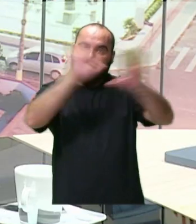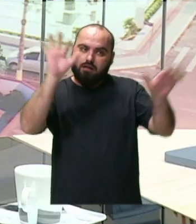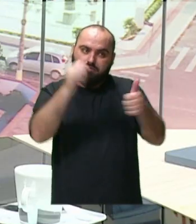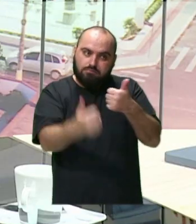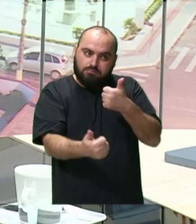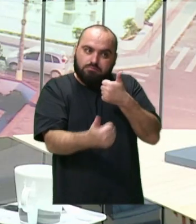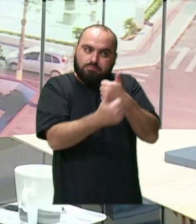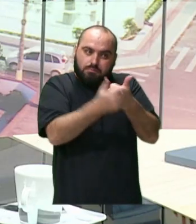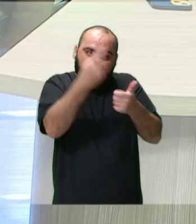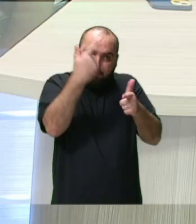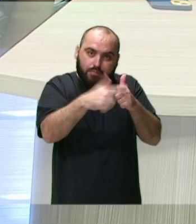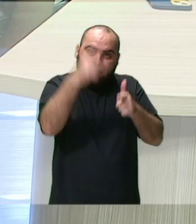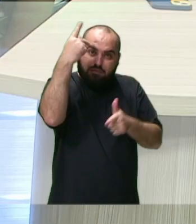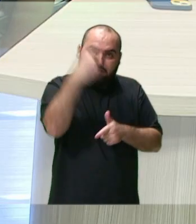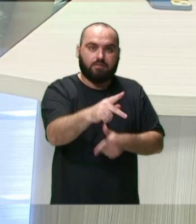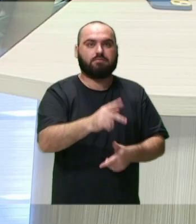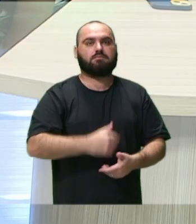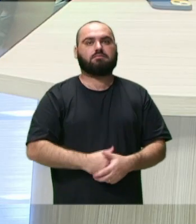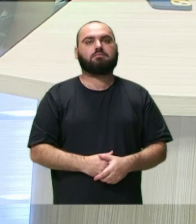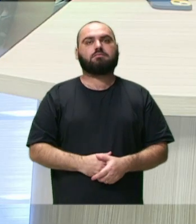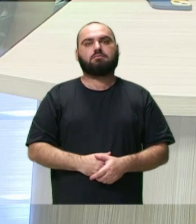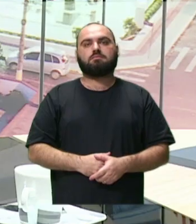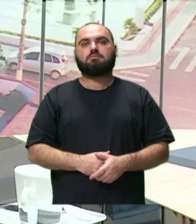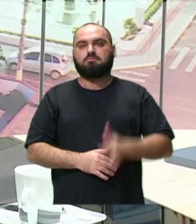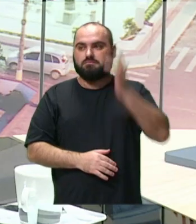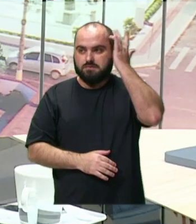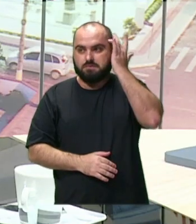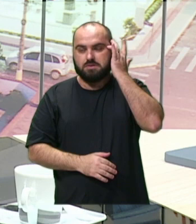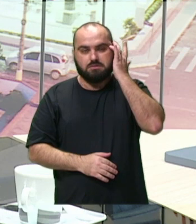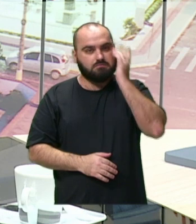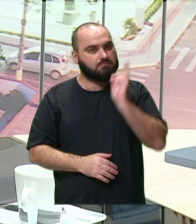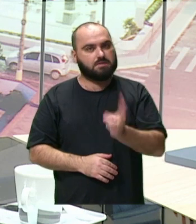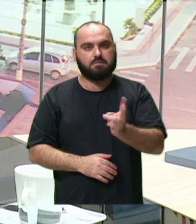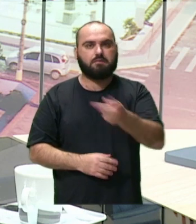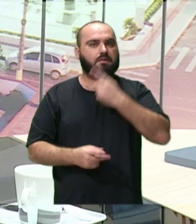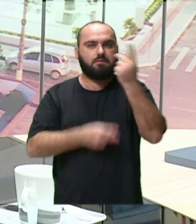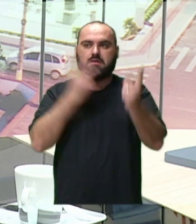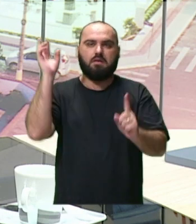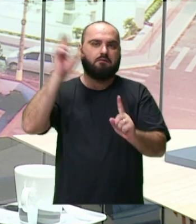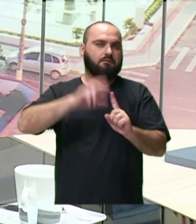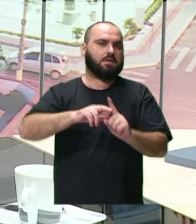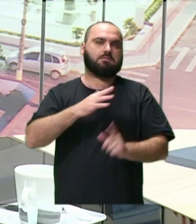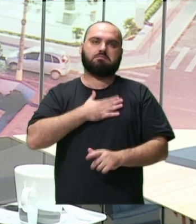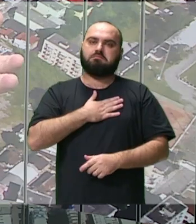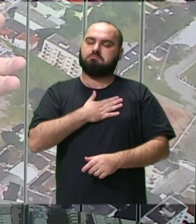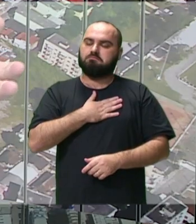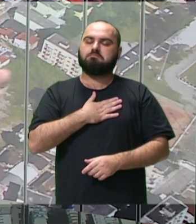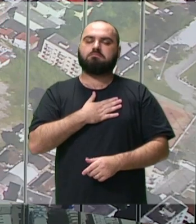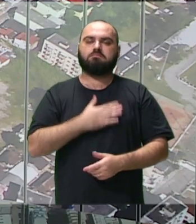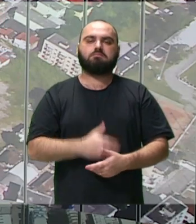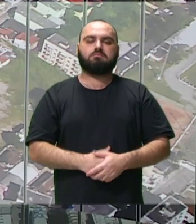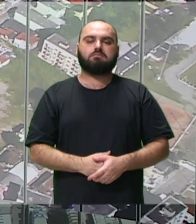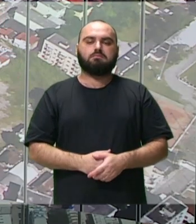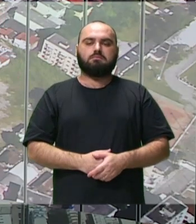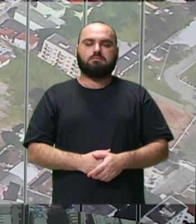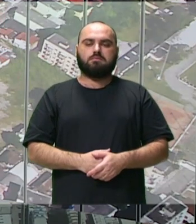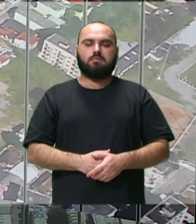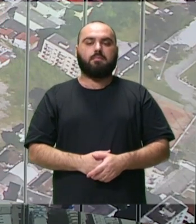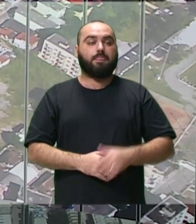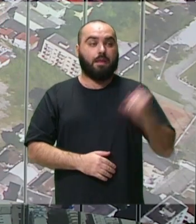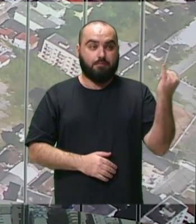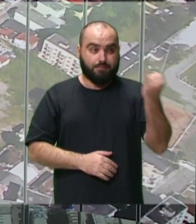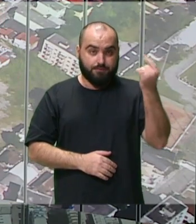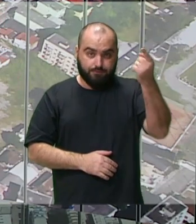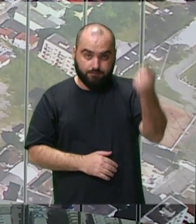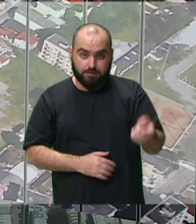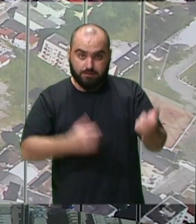assim o problema dela. E eu achei bastante tocante e uso sempre isso como referência. Até a importância do que a senhora falou lá no começo, do